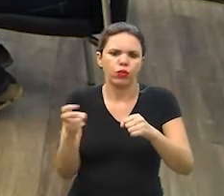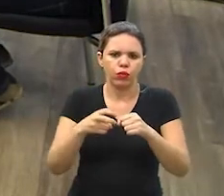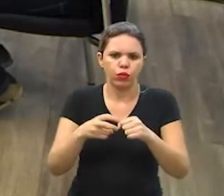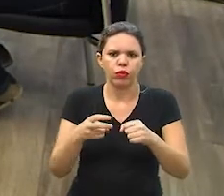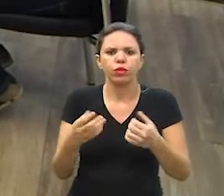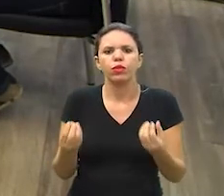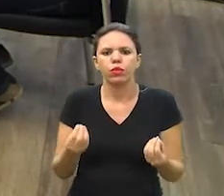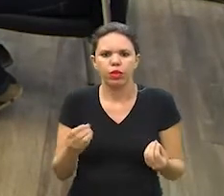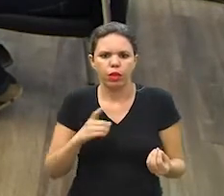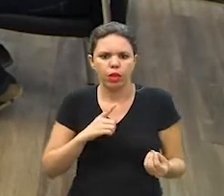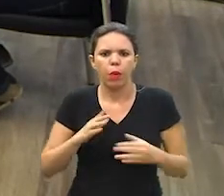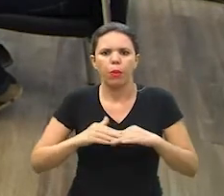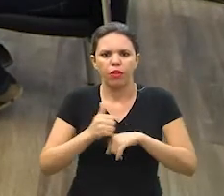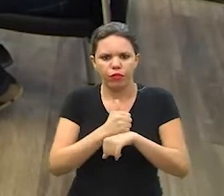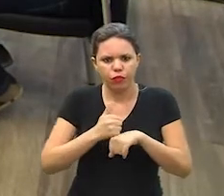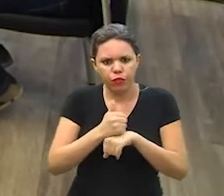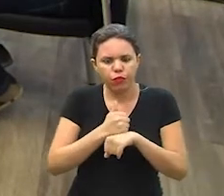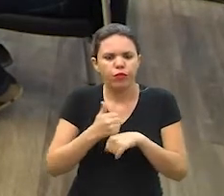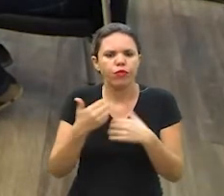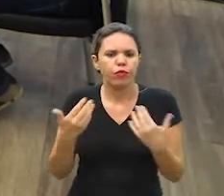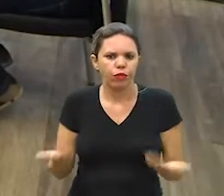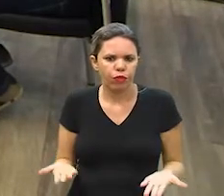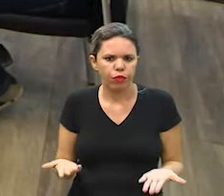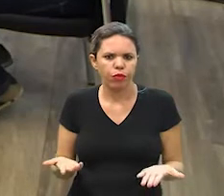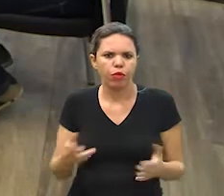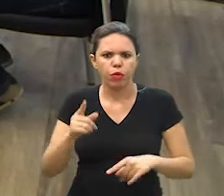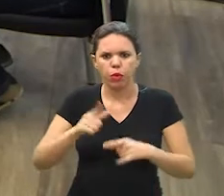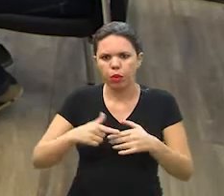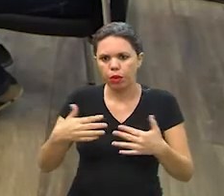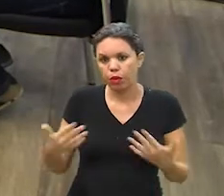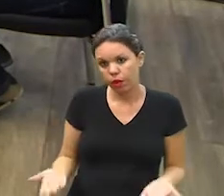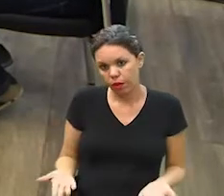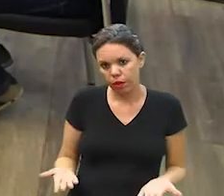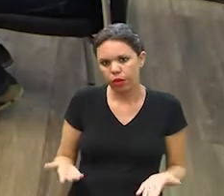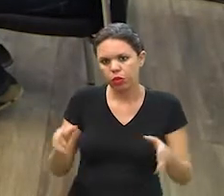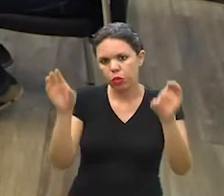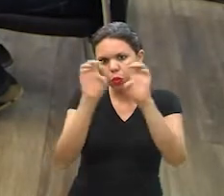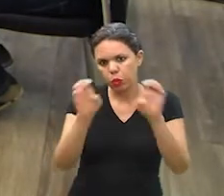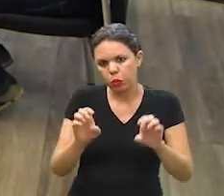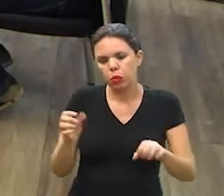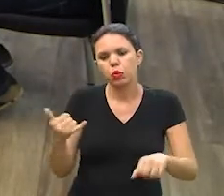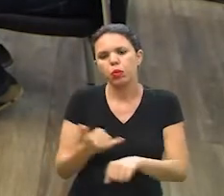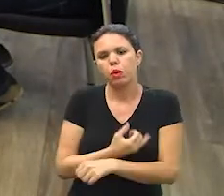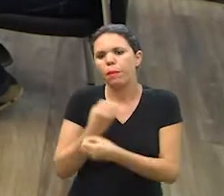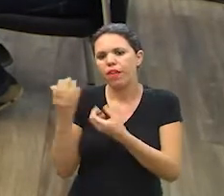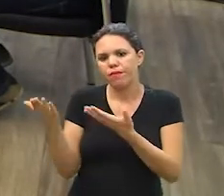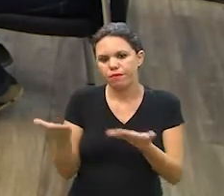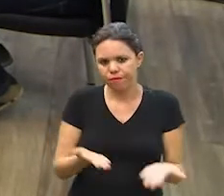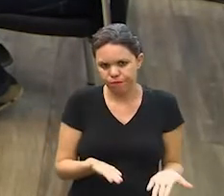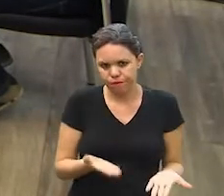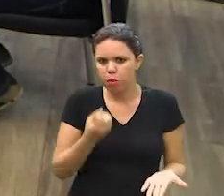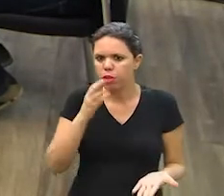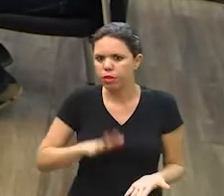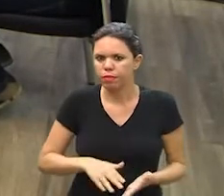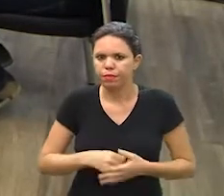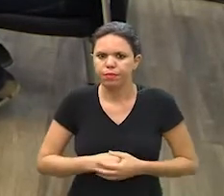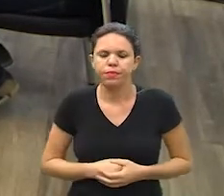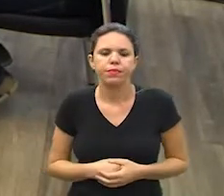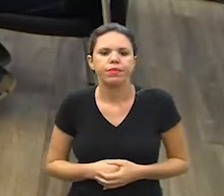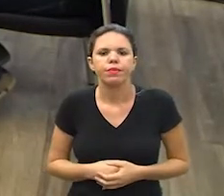esse vírus? Temos profissionais de ponta, equipamento, estrutura. Seja bem-vinda e boa